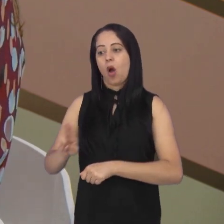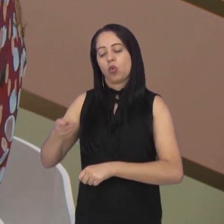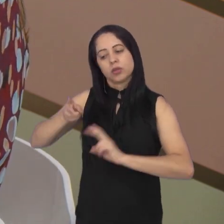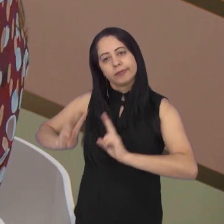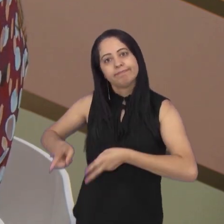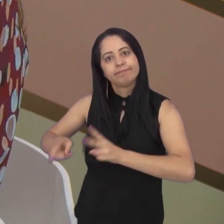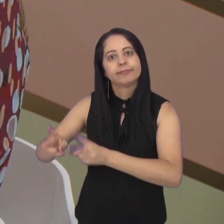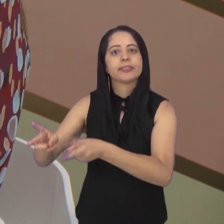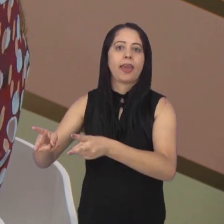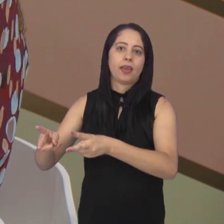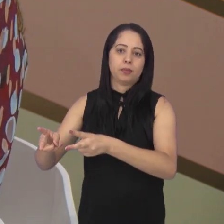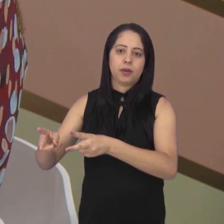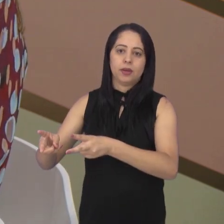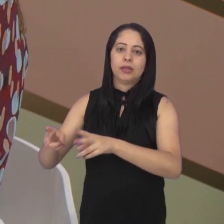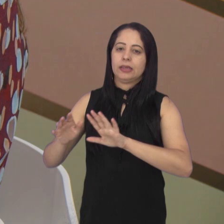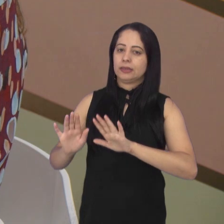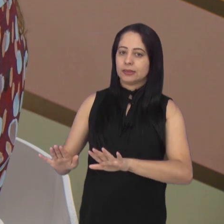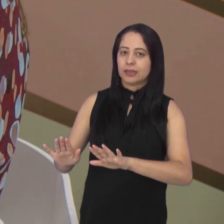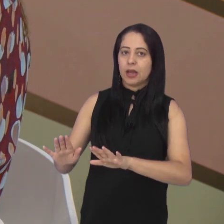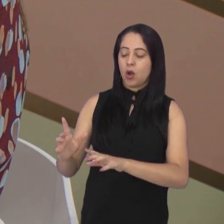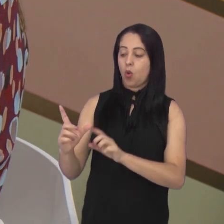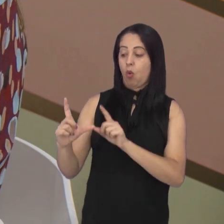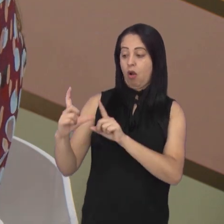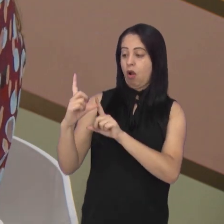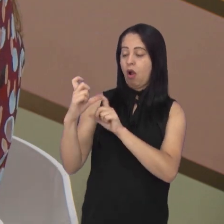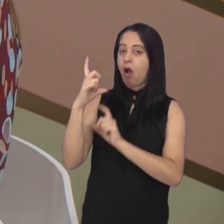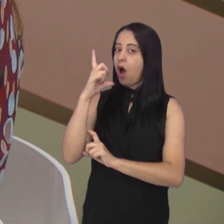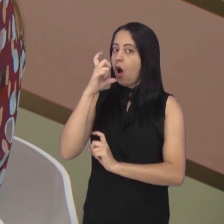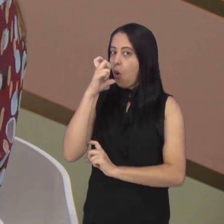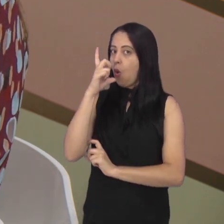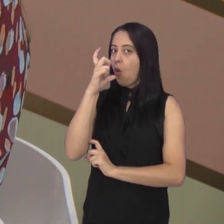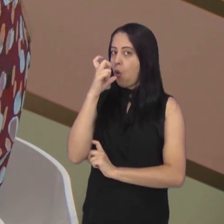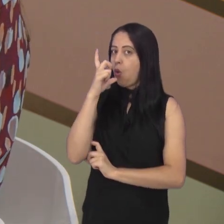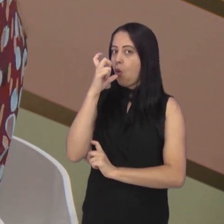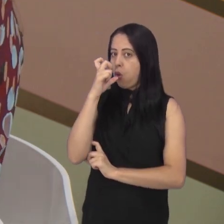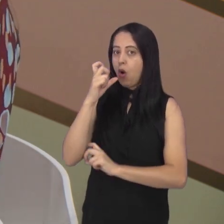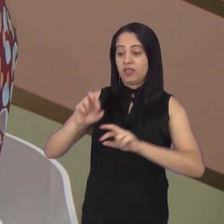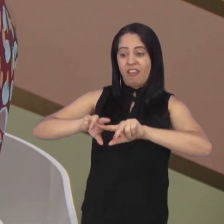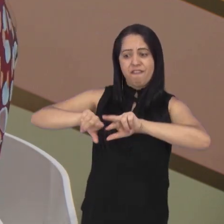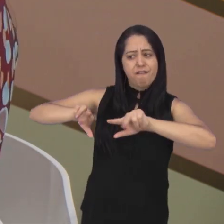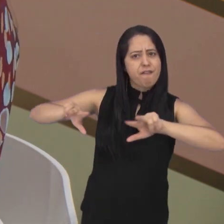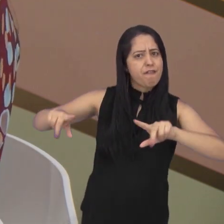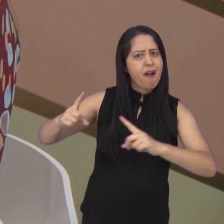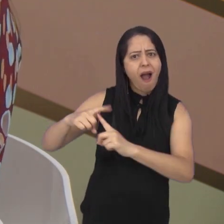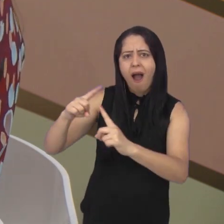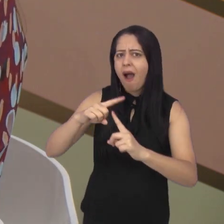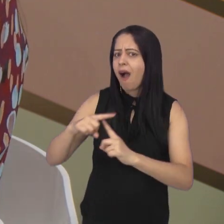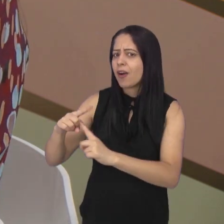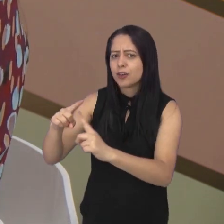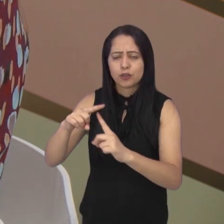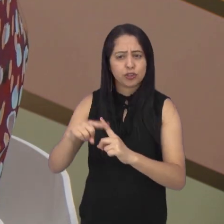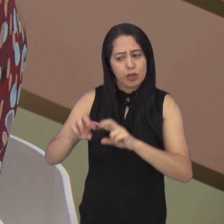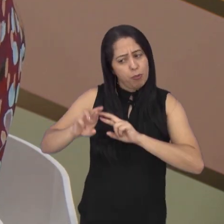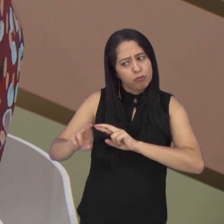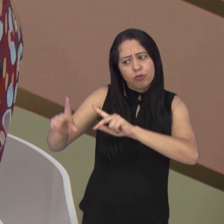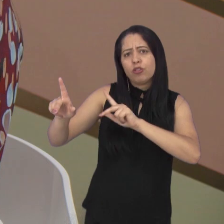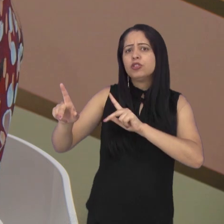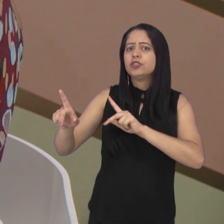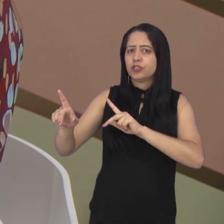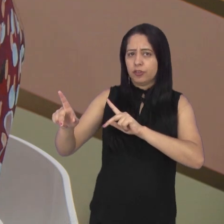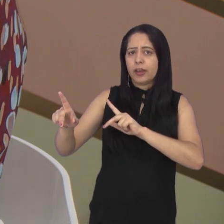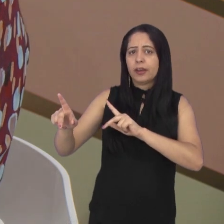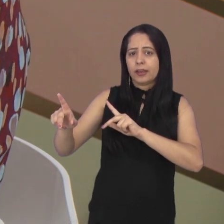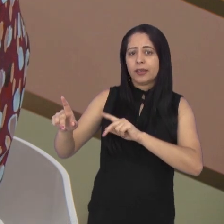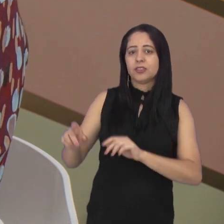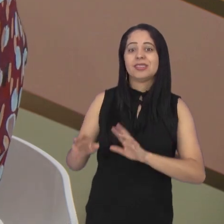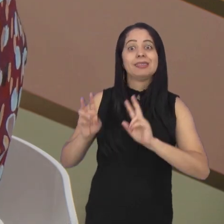inalatórios, tenho terapia combinada. Então, as chamadas bombinhas são vários medicamentos que você pode ter ali, de apresentações